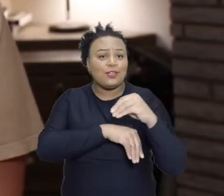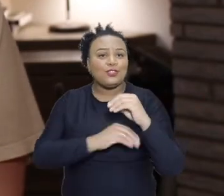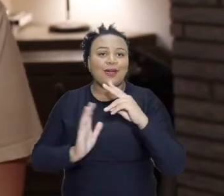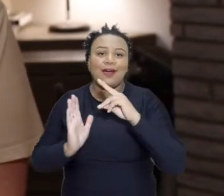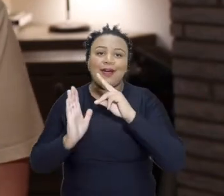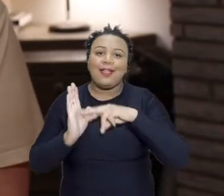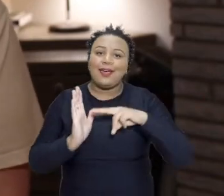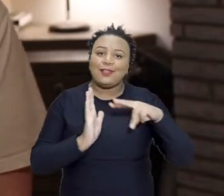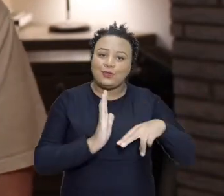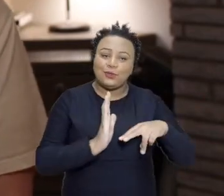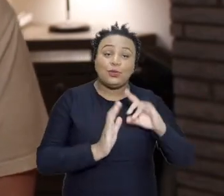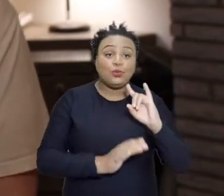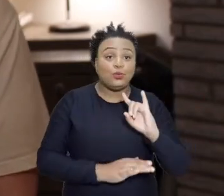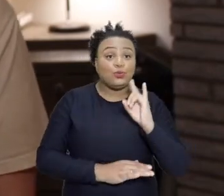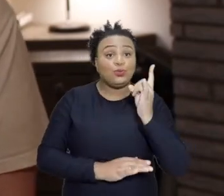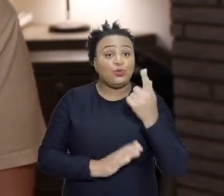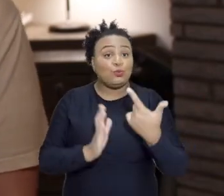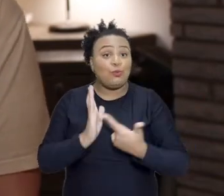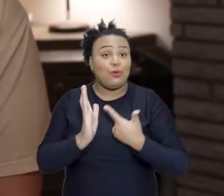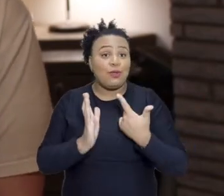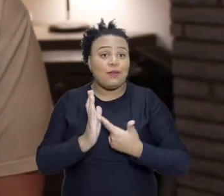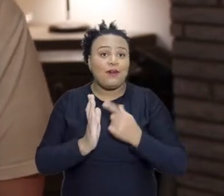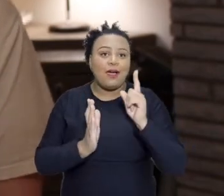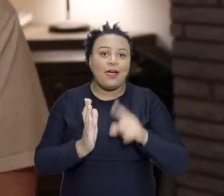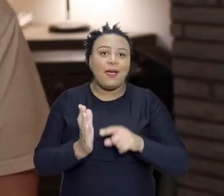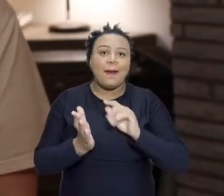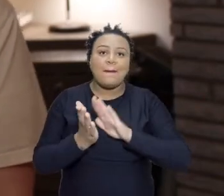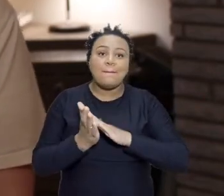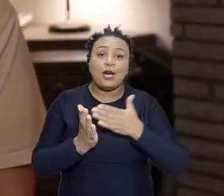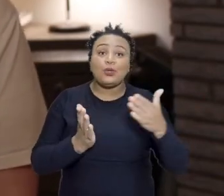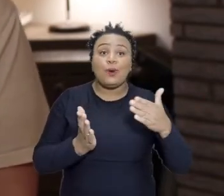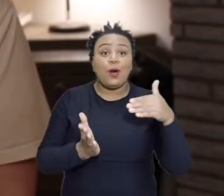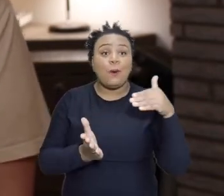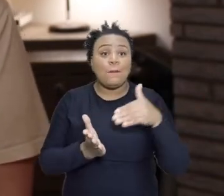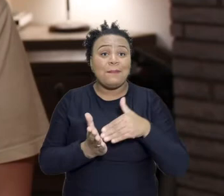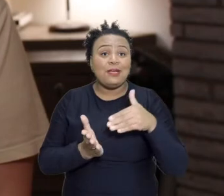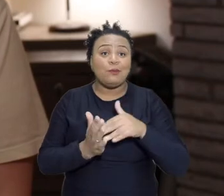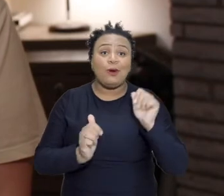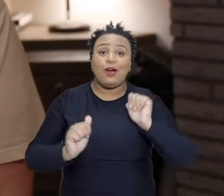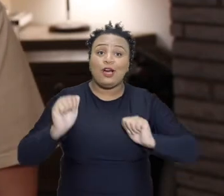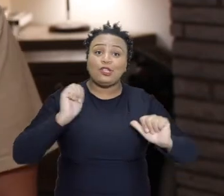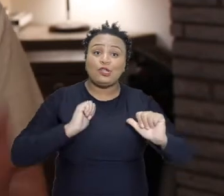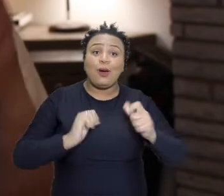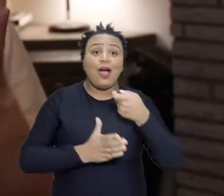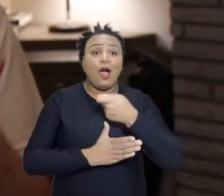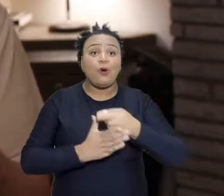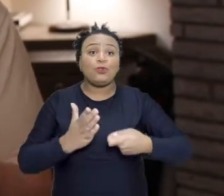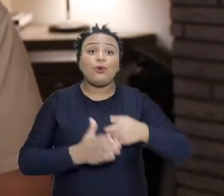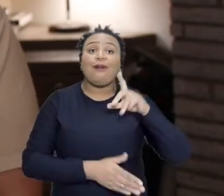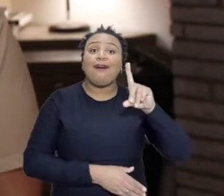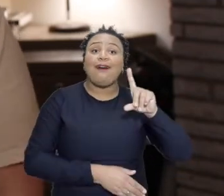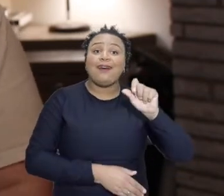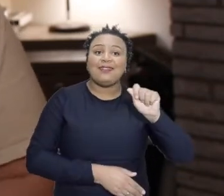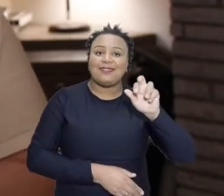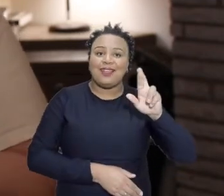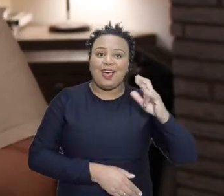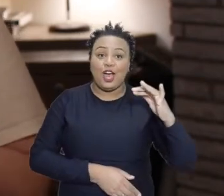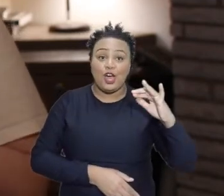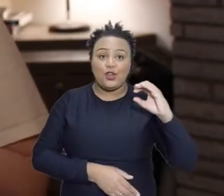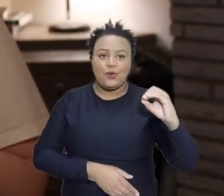último livro que eu li, que é o Manual Mínimo do Ator, do Dario Fo, que traz toda essa